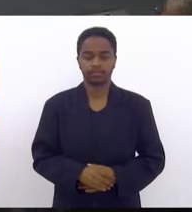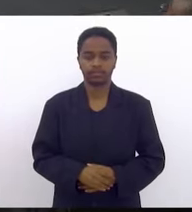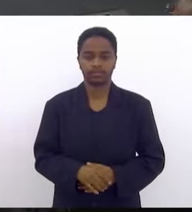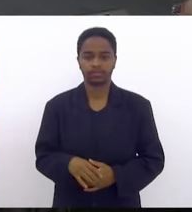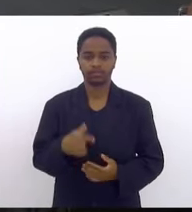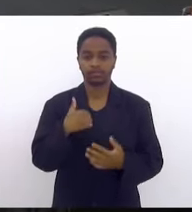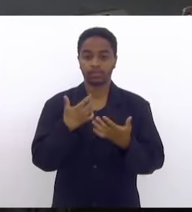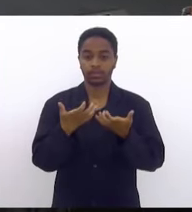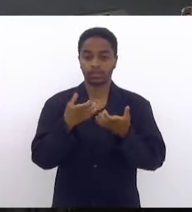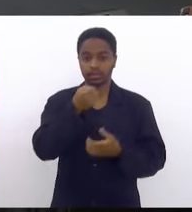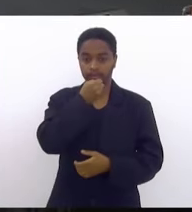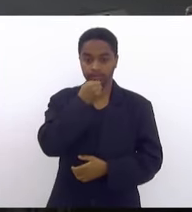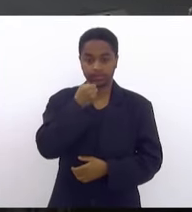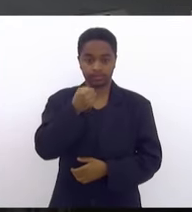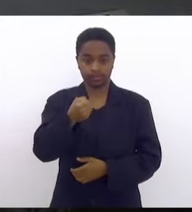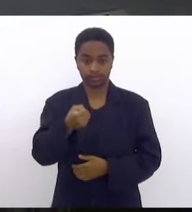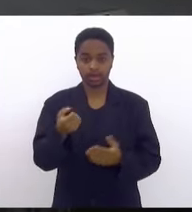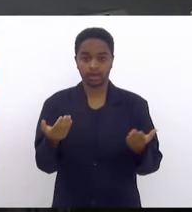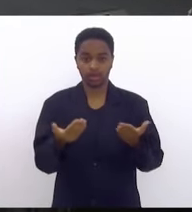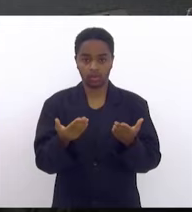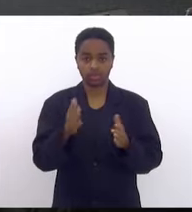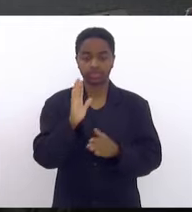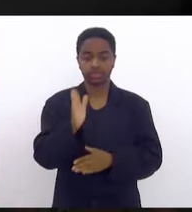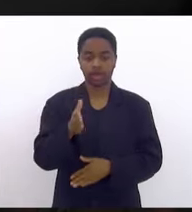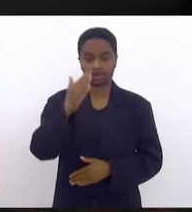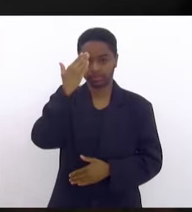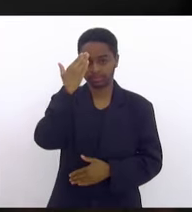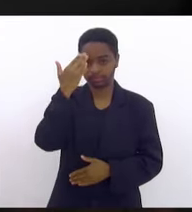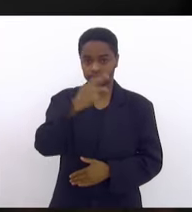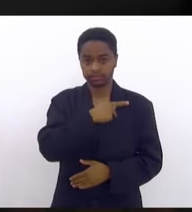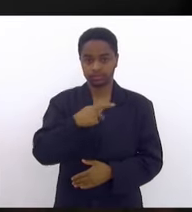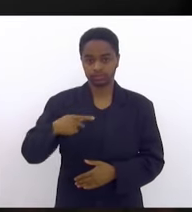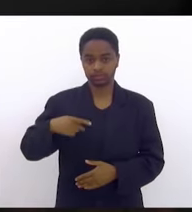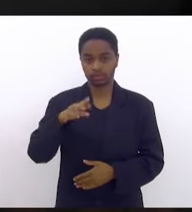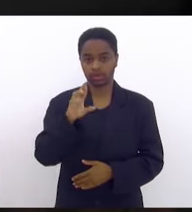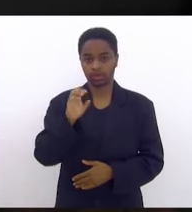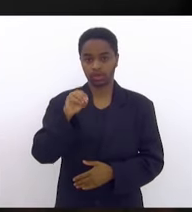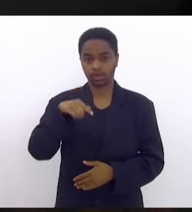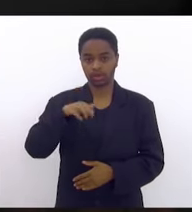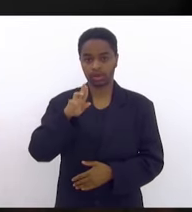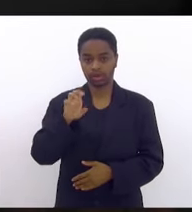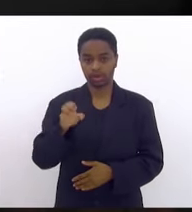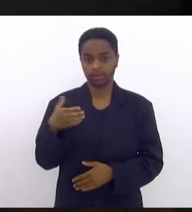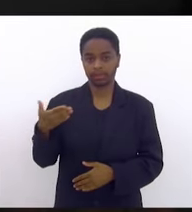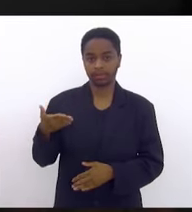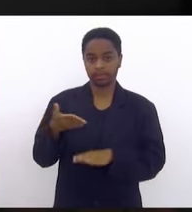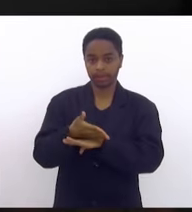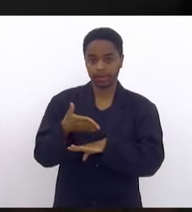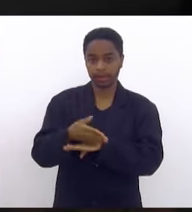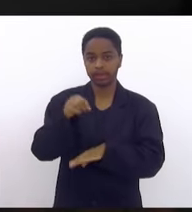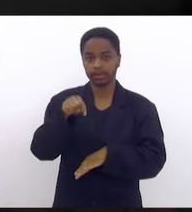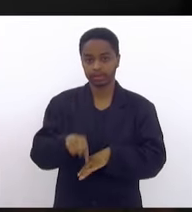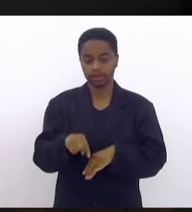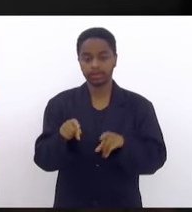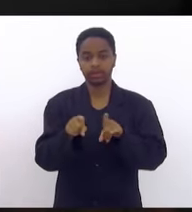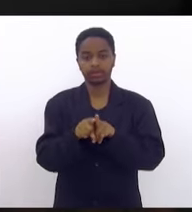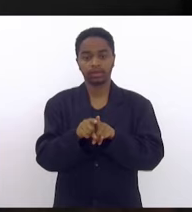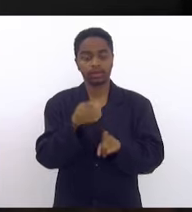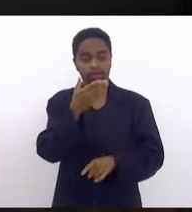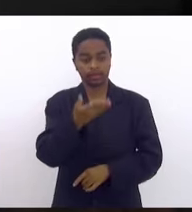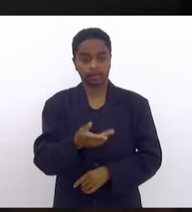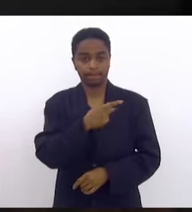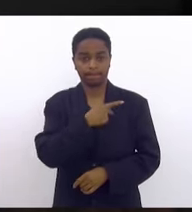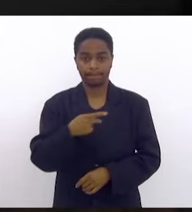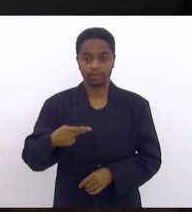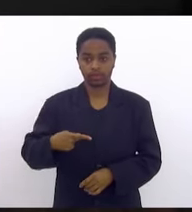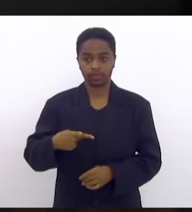Gostaria de franquear a palavra, desde já agradecendo ao pastor Roque por estar presente aqui. Pastor Roque me